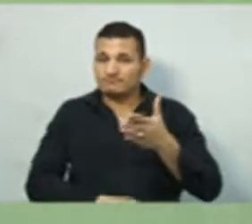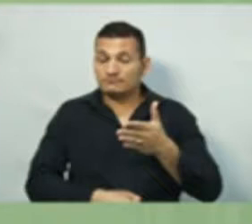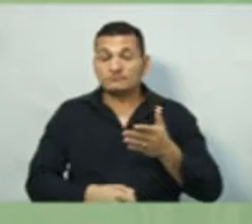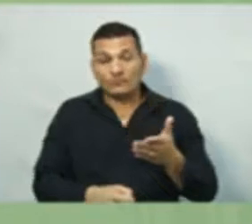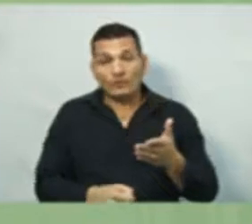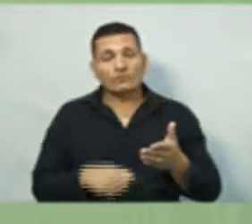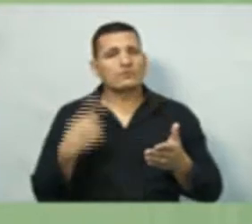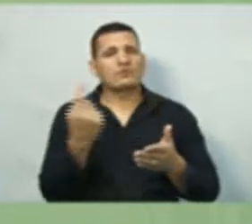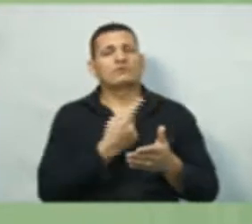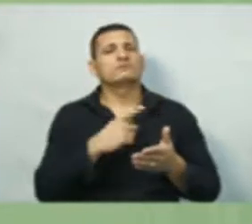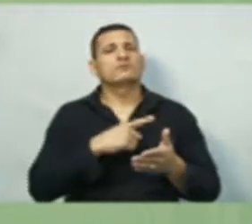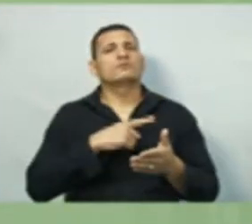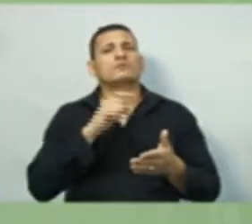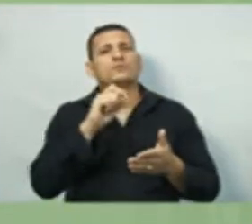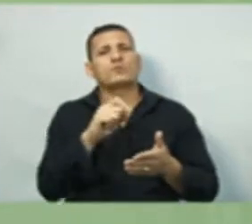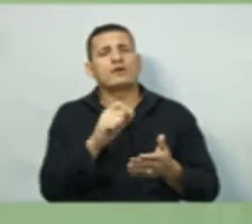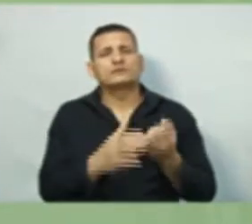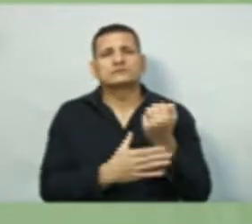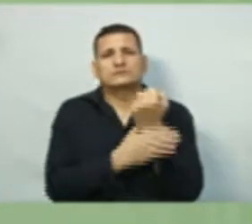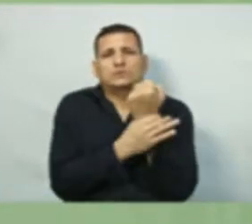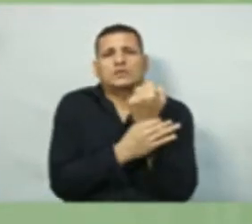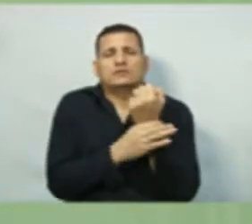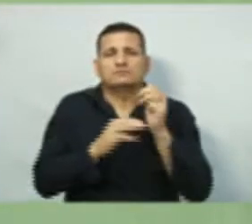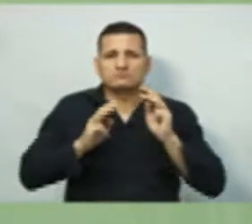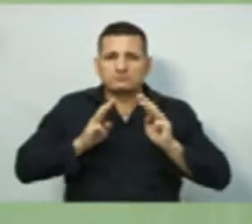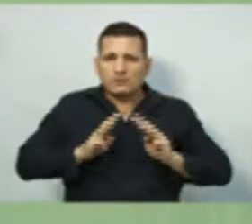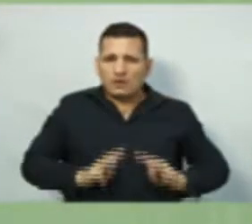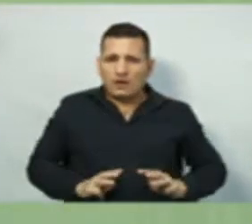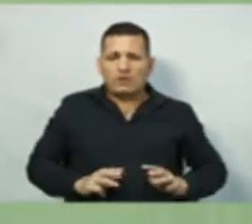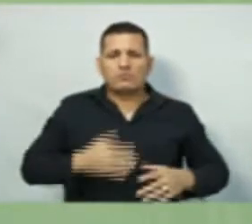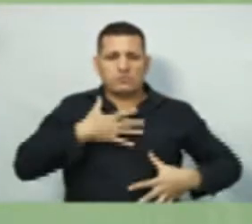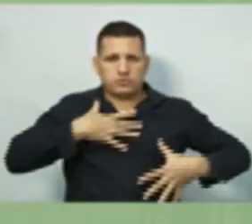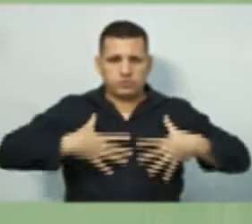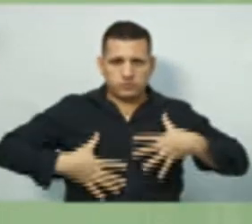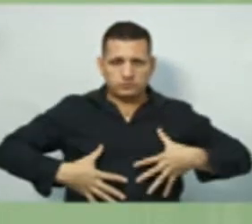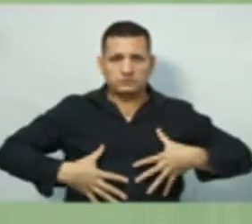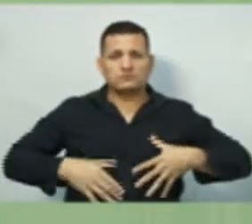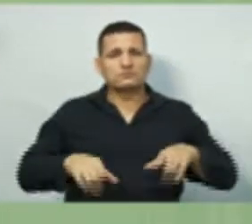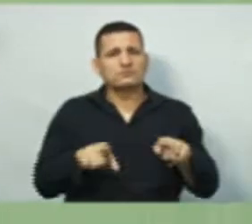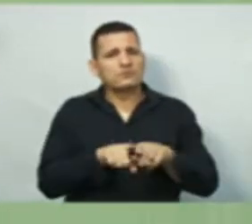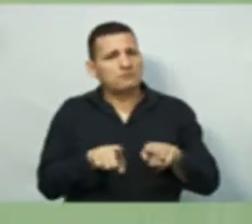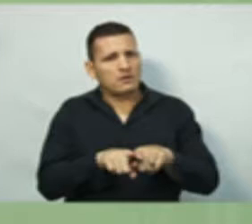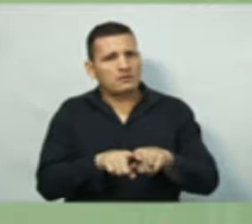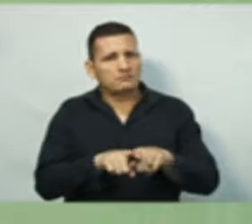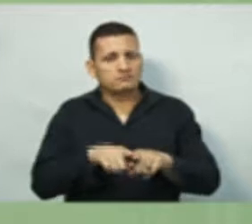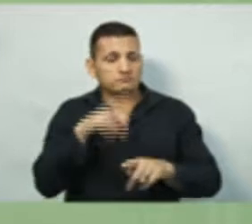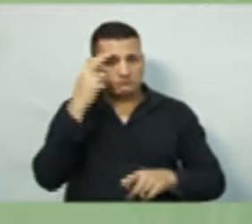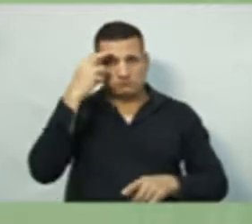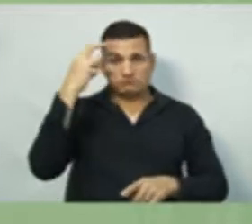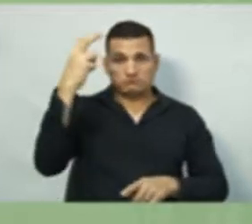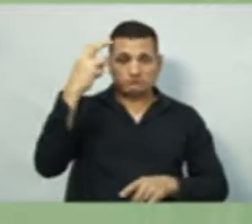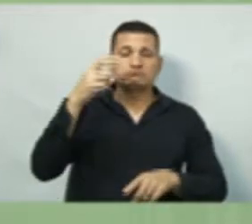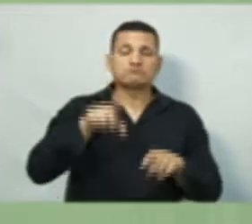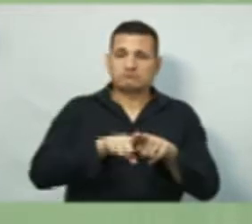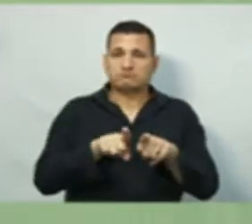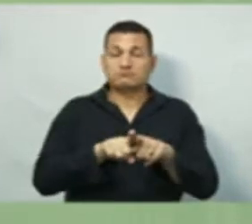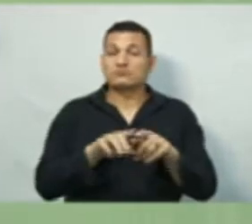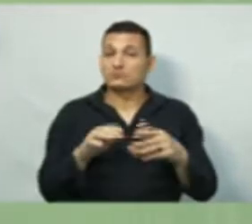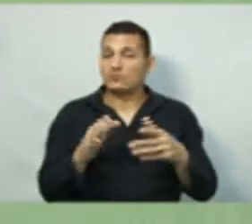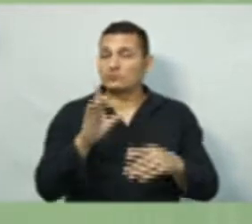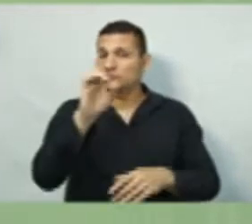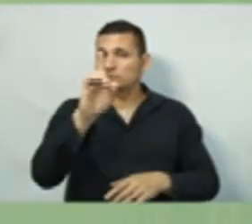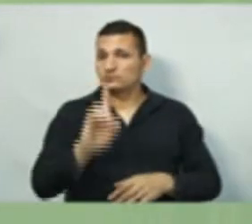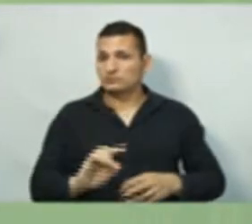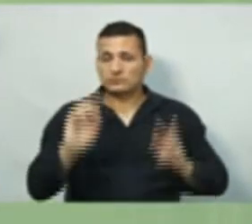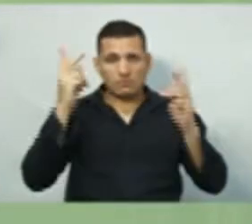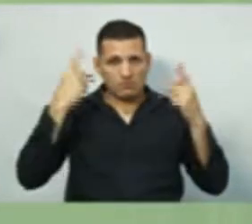integridade moral, nossa integridade física, também a nossa integridade intelectual. Então, os direitos humanos são muito